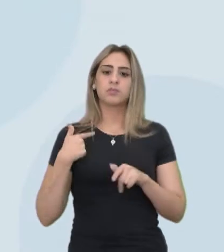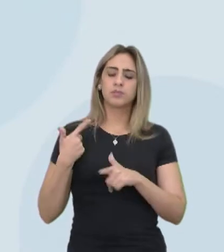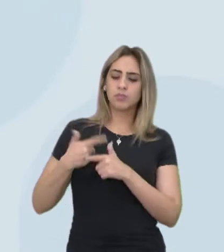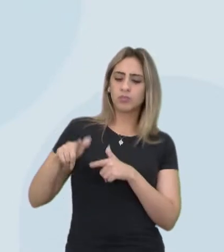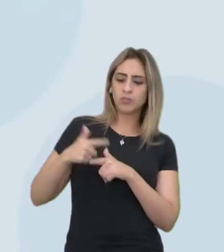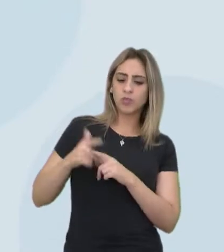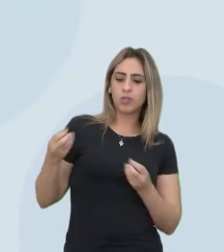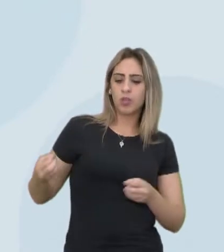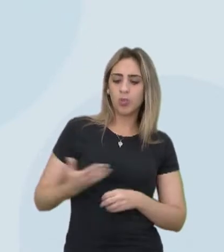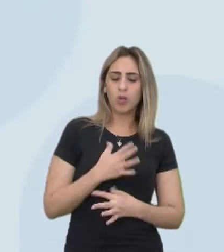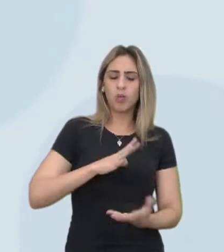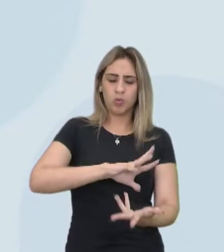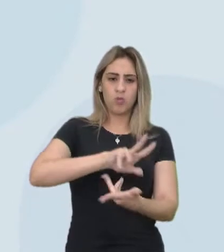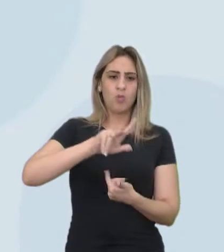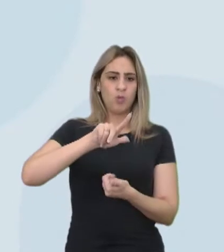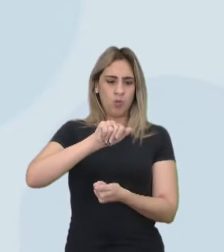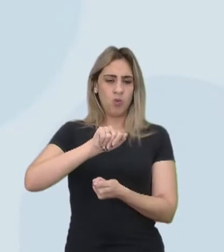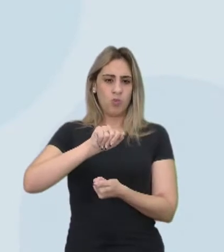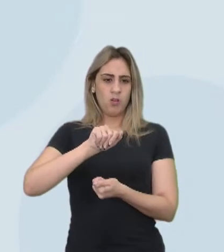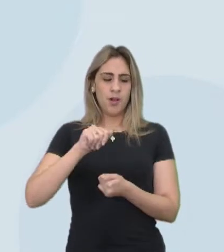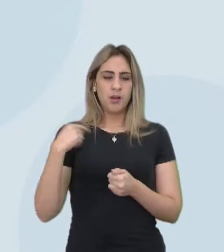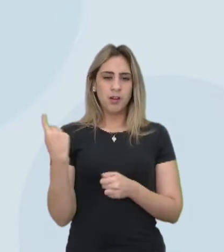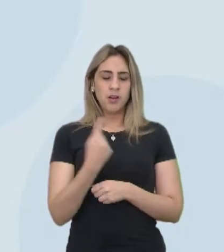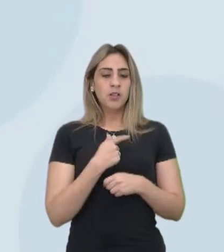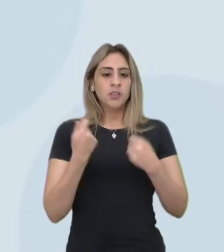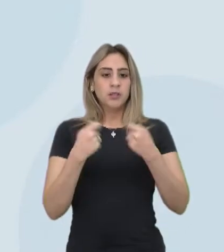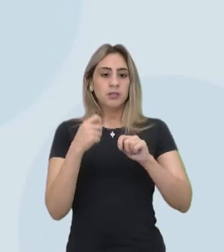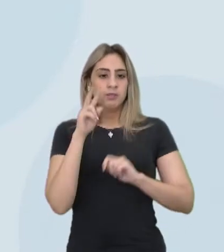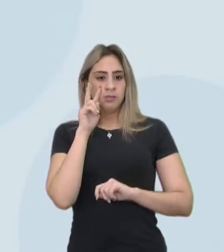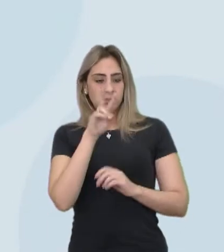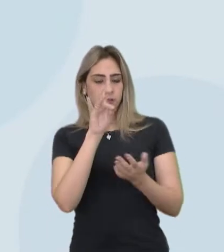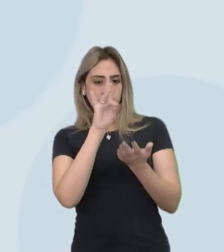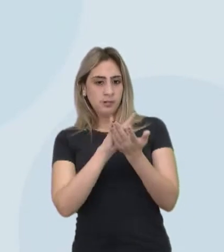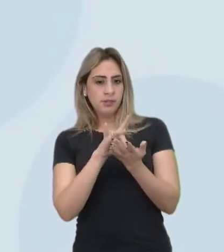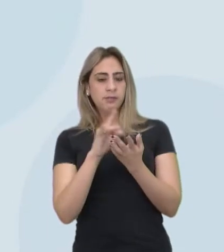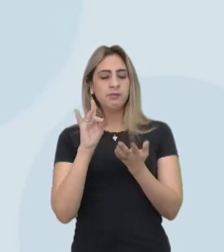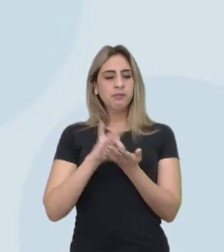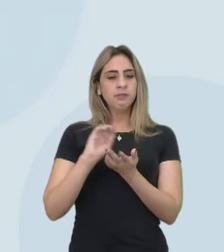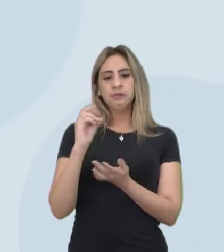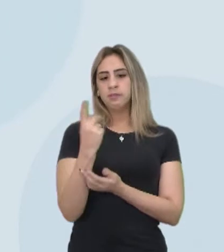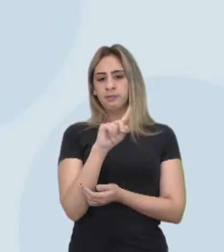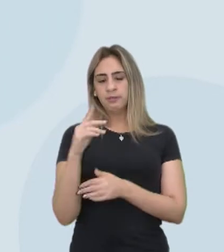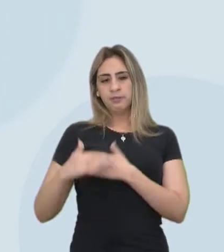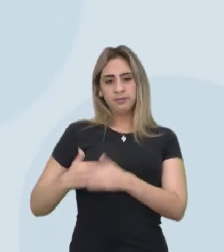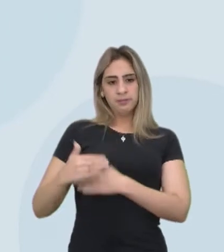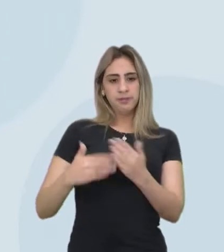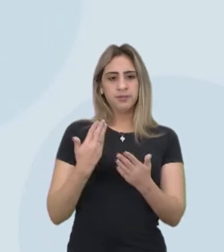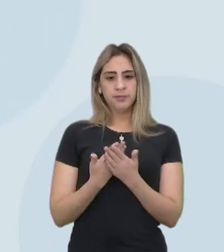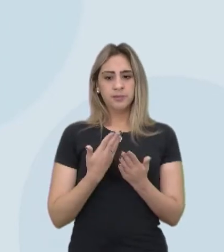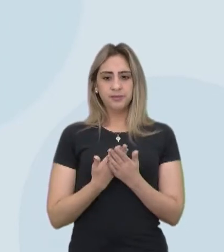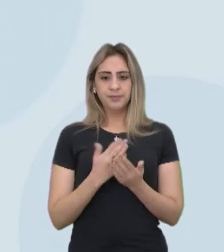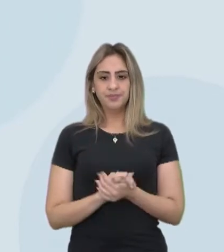problemas atuais do mundo, né? Então, a gente vai ver se isso realmente é verdade ou não no decorrer dessas aulas.